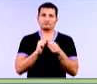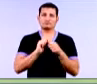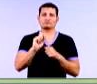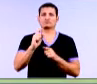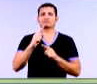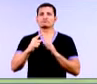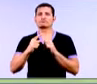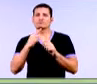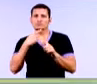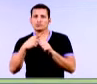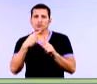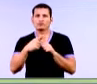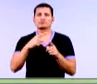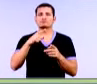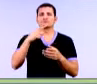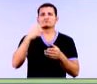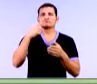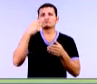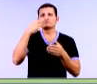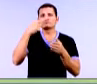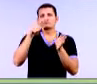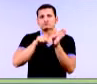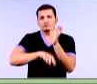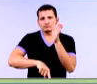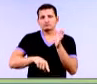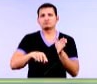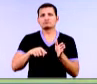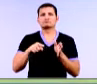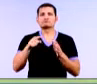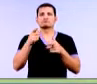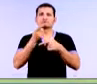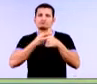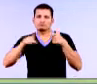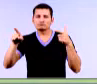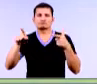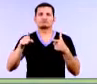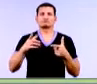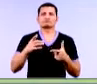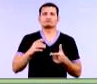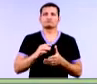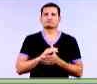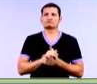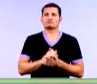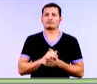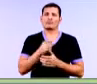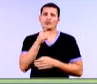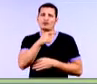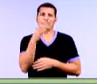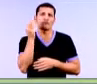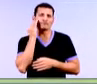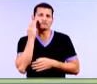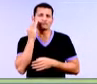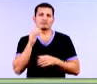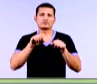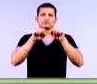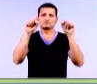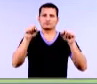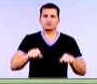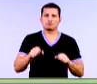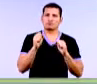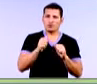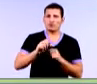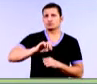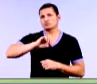soma, fazer uma subtração, uma divisão. Nós vamos falar de condição, ou seja, ele vai verificar se o sistema pode ou não fazer